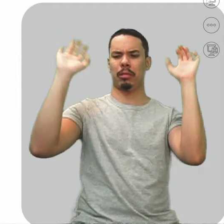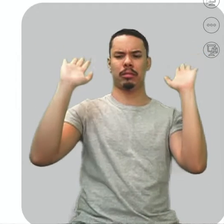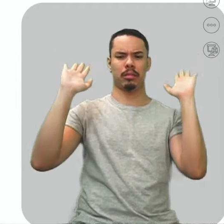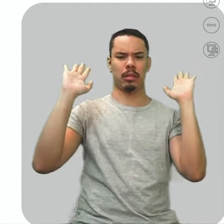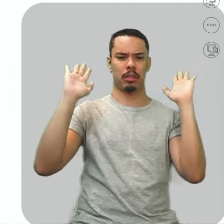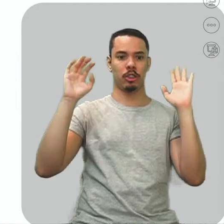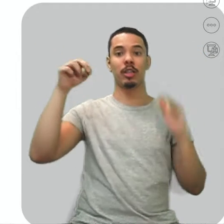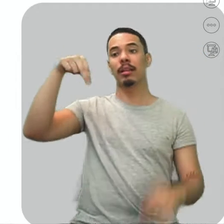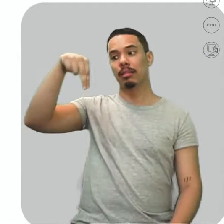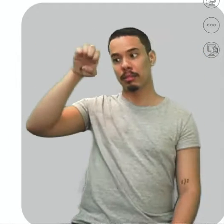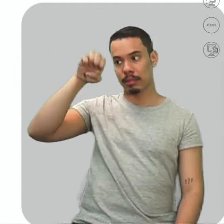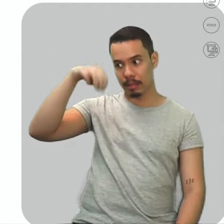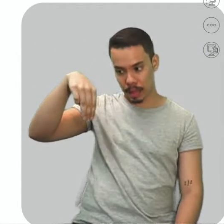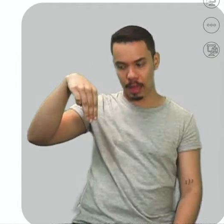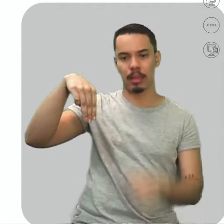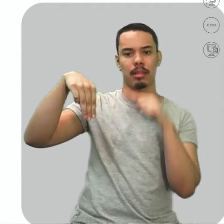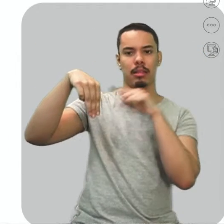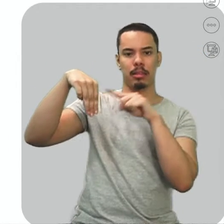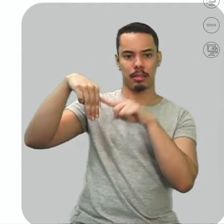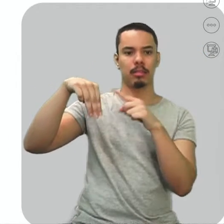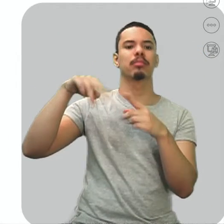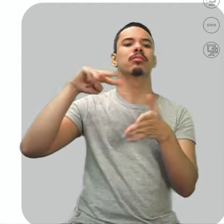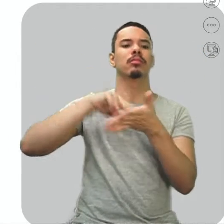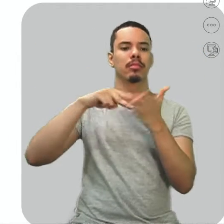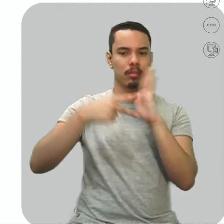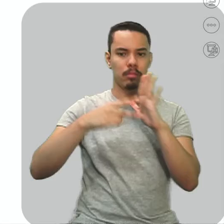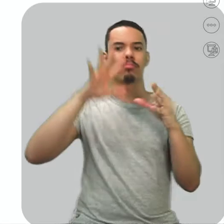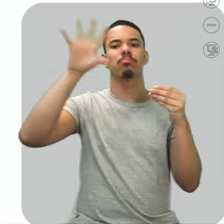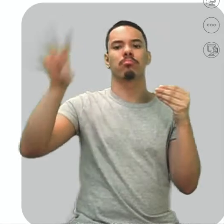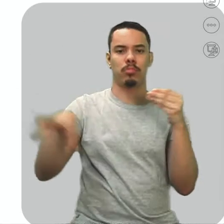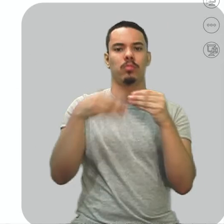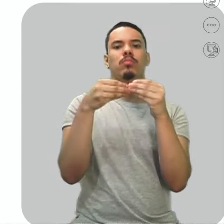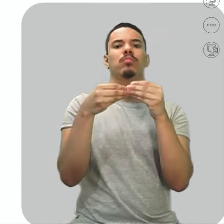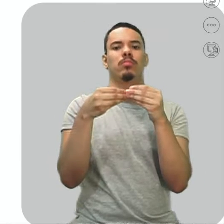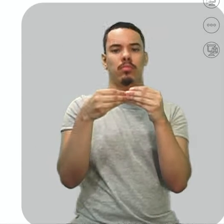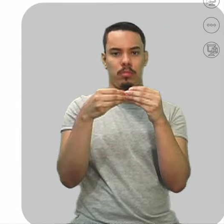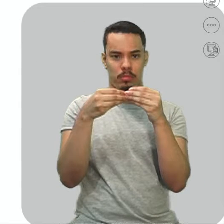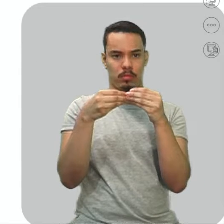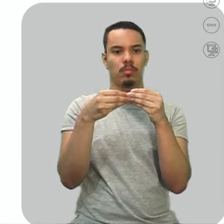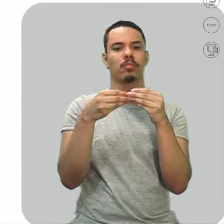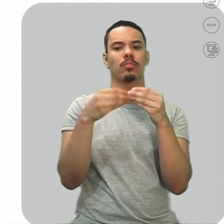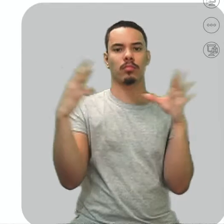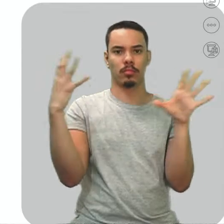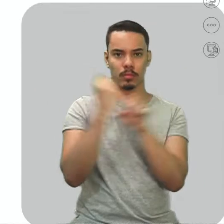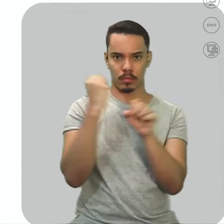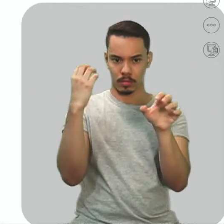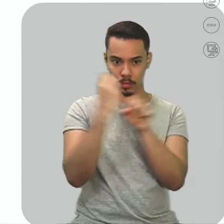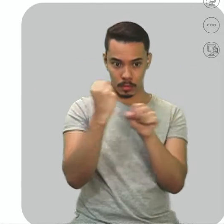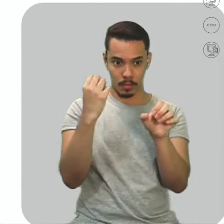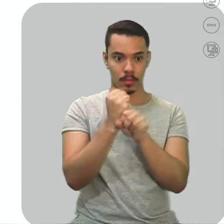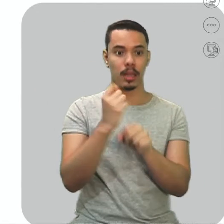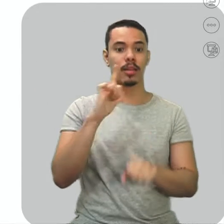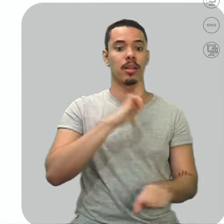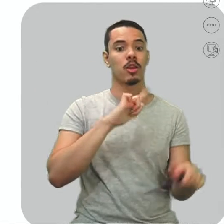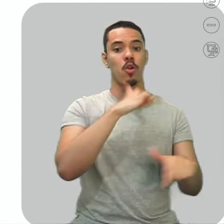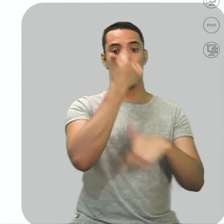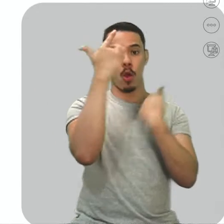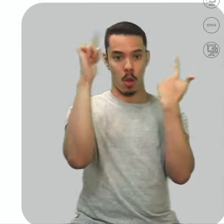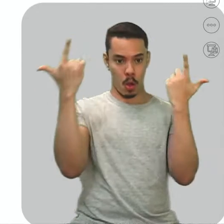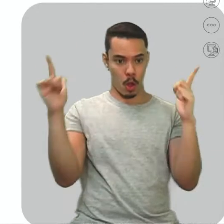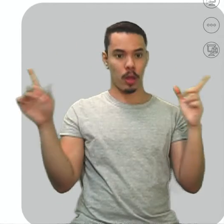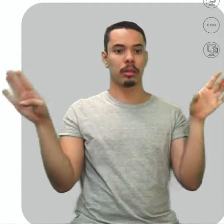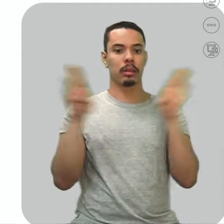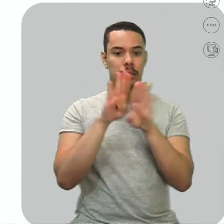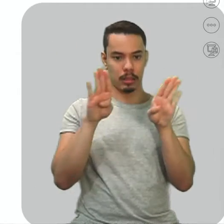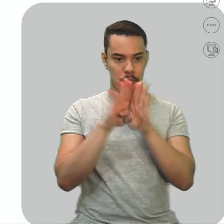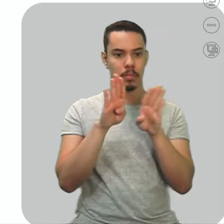nem aí ideia de soma E aí tem outras conjunções